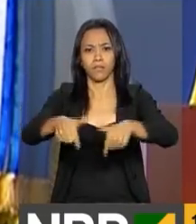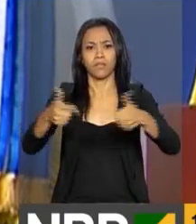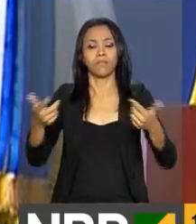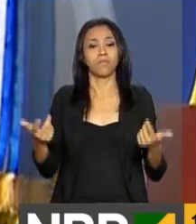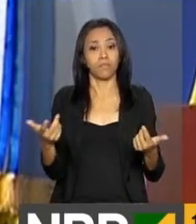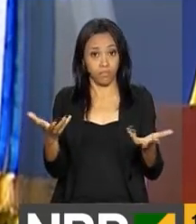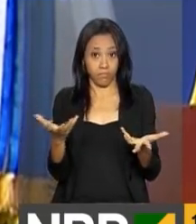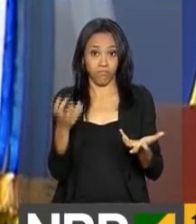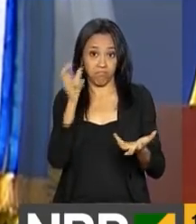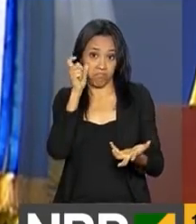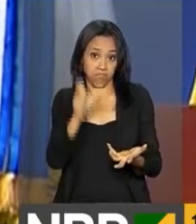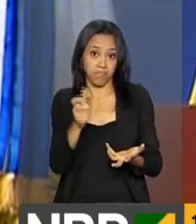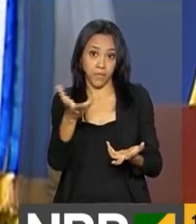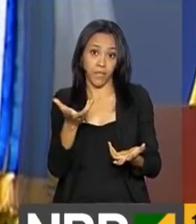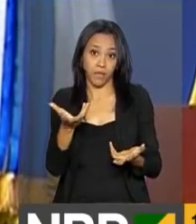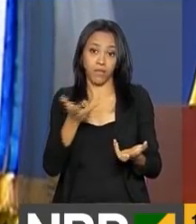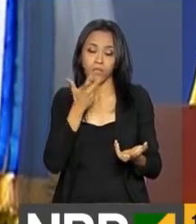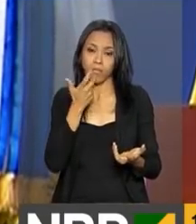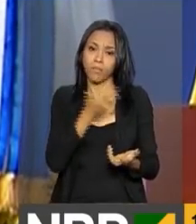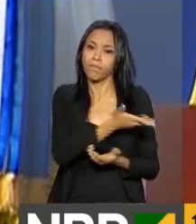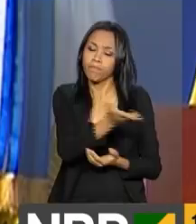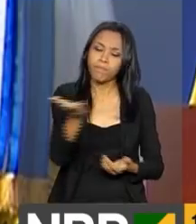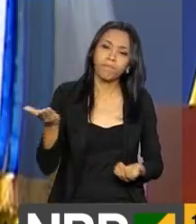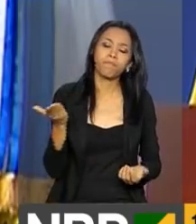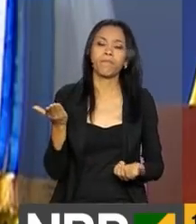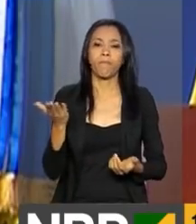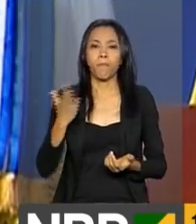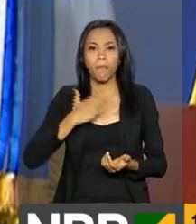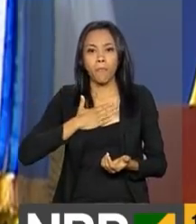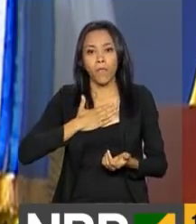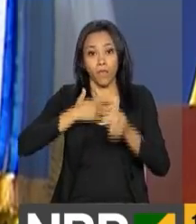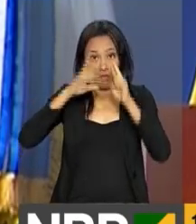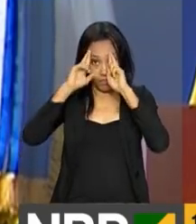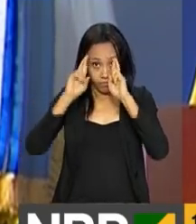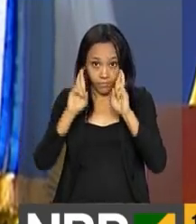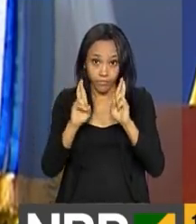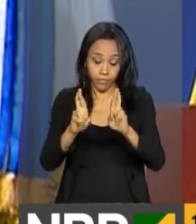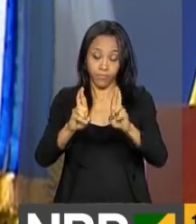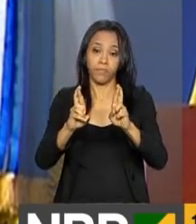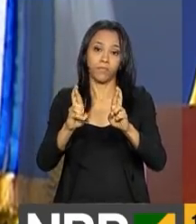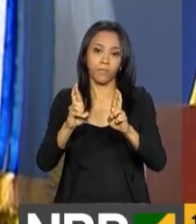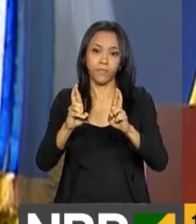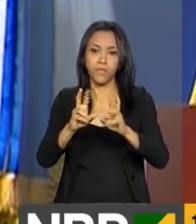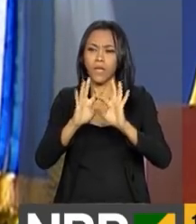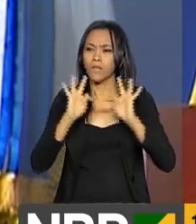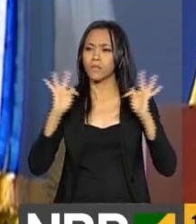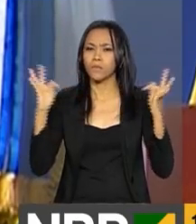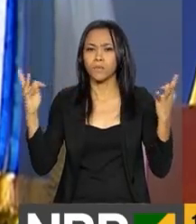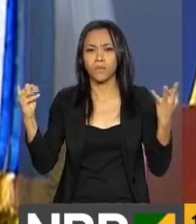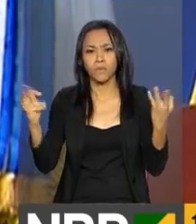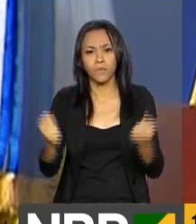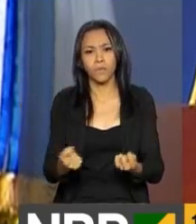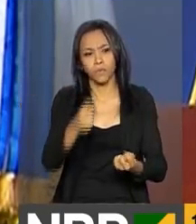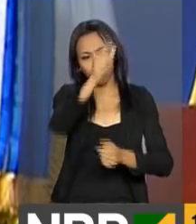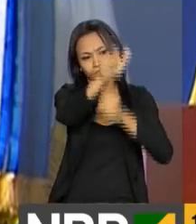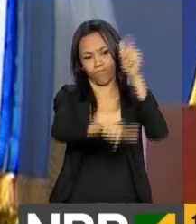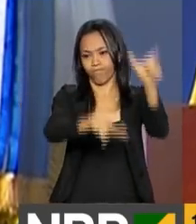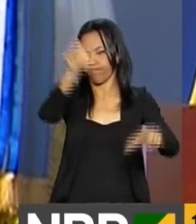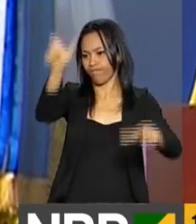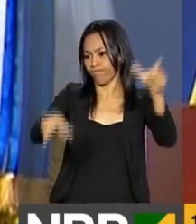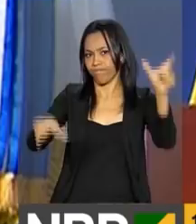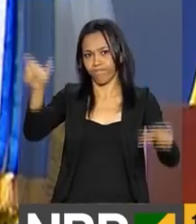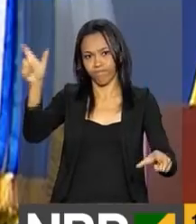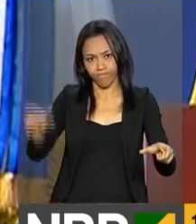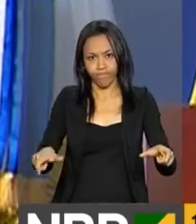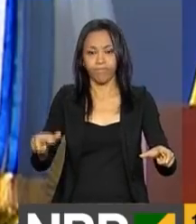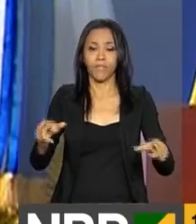interessante, eu quero muito revelar o meu respeito a todos os senhores e senhoras.